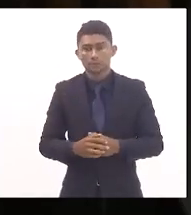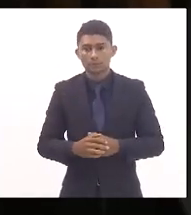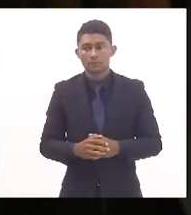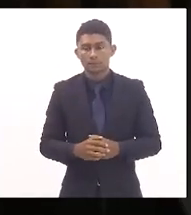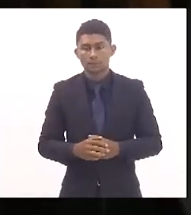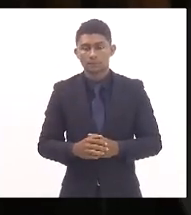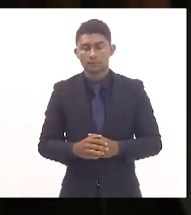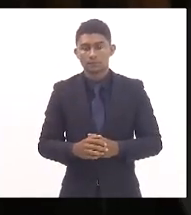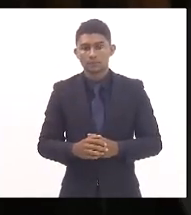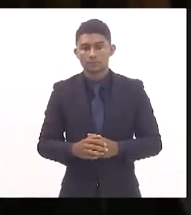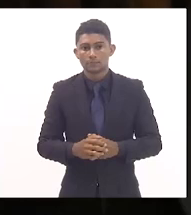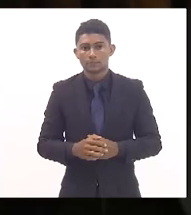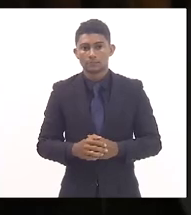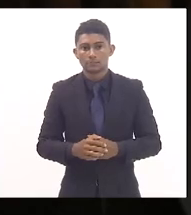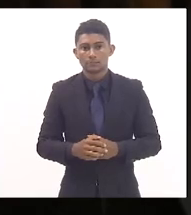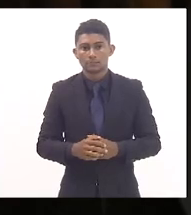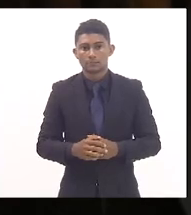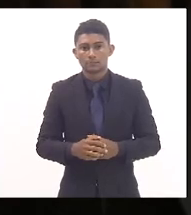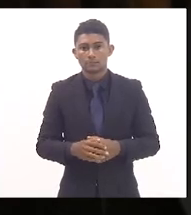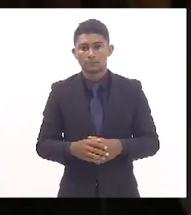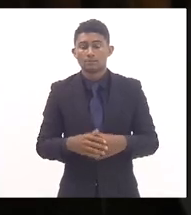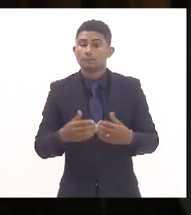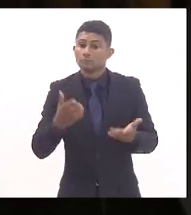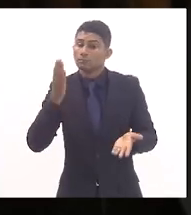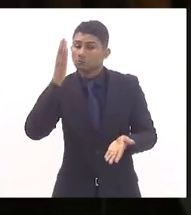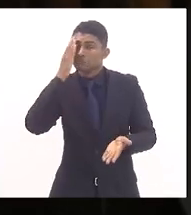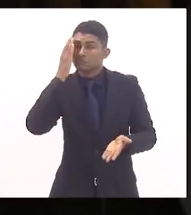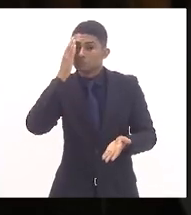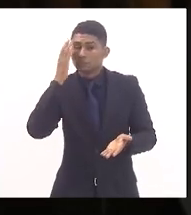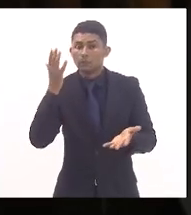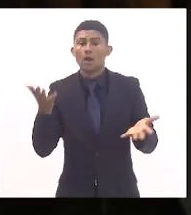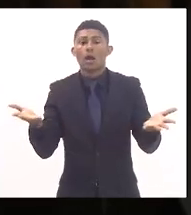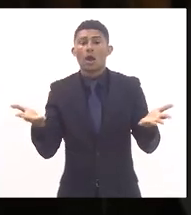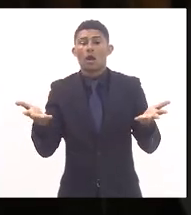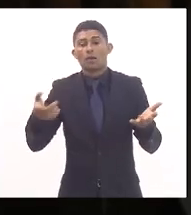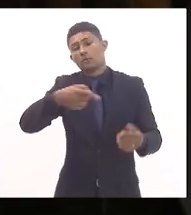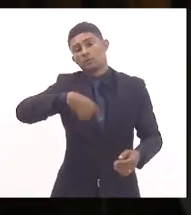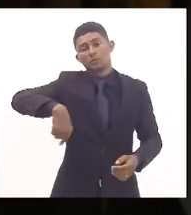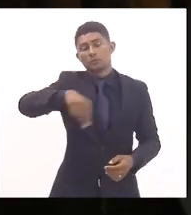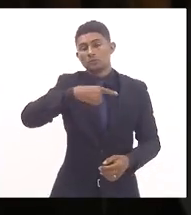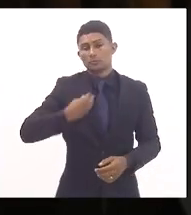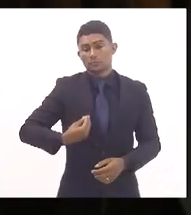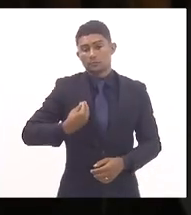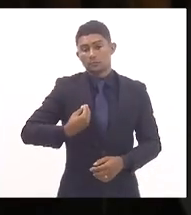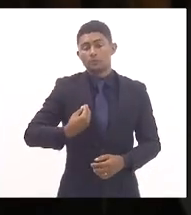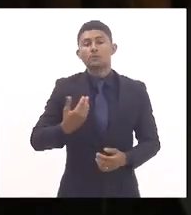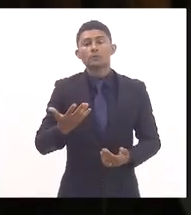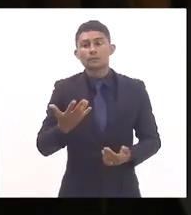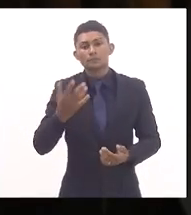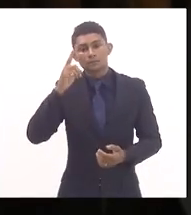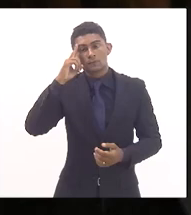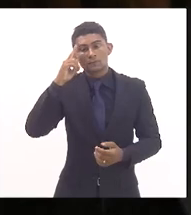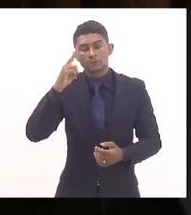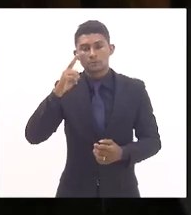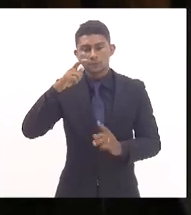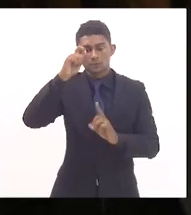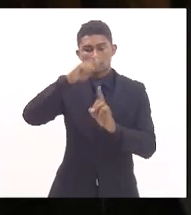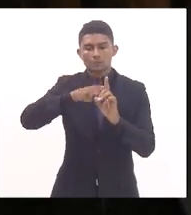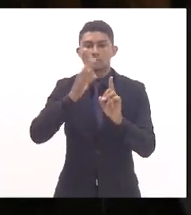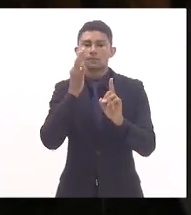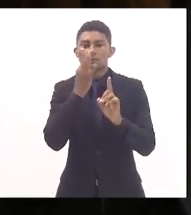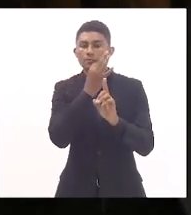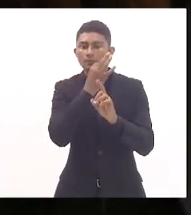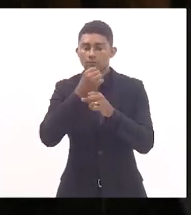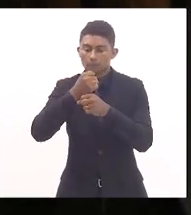essa esse Limbo que nós estamos vivendo de setembro de 20